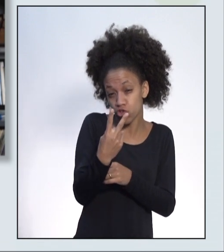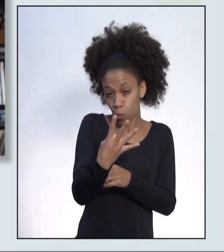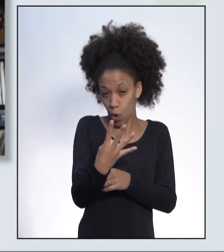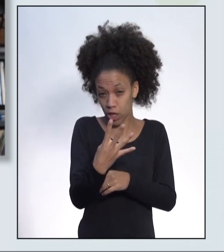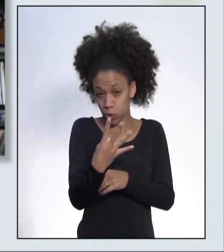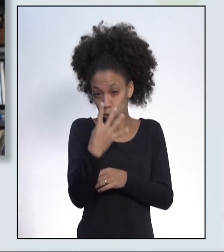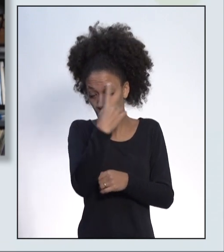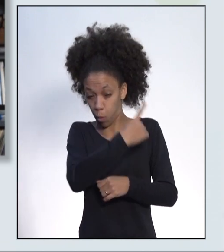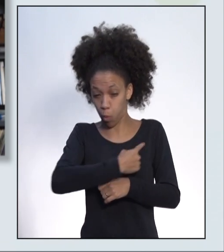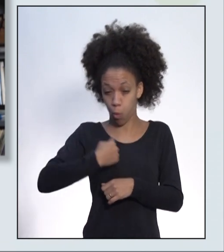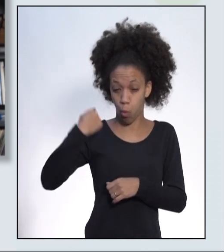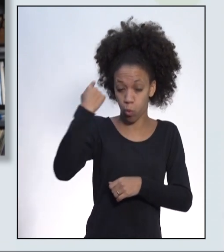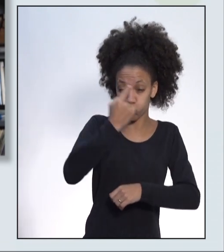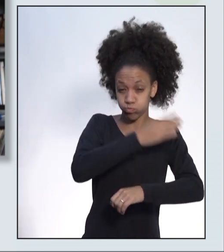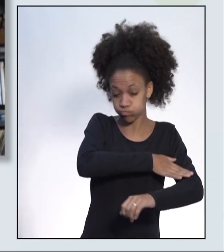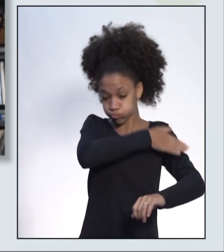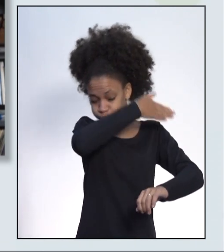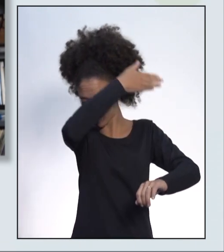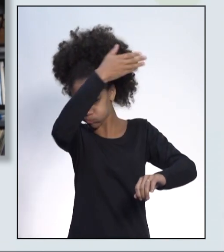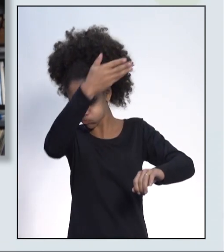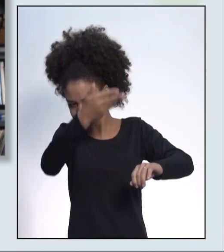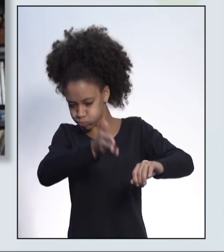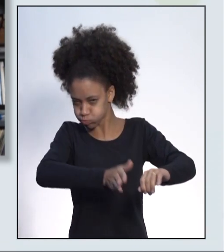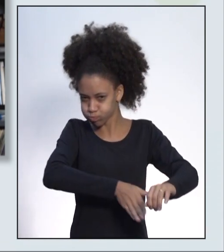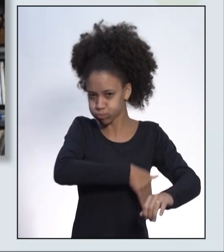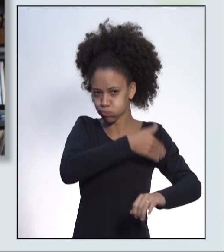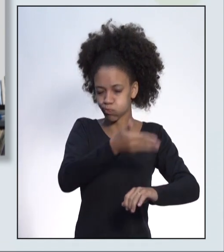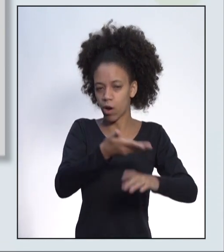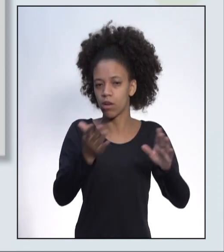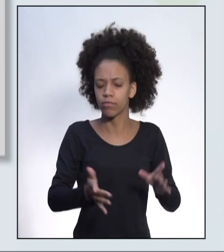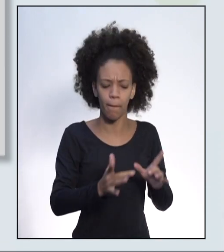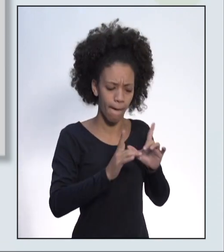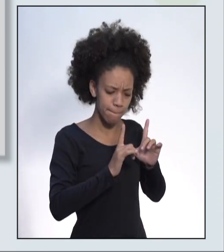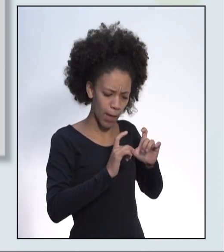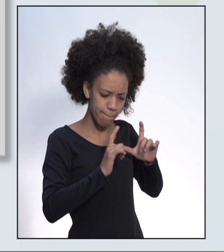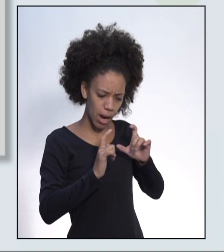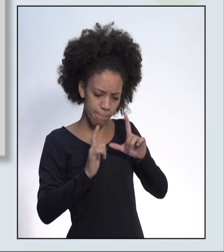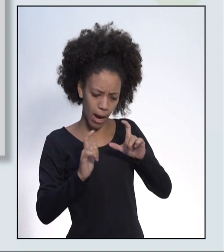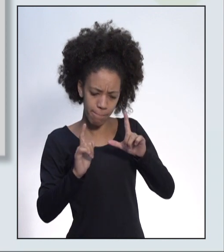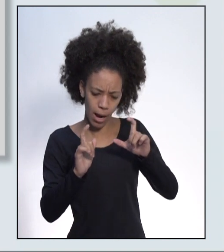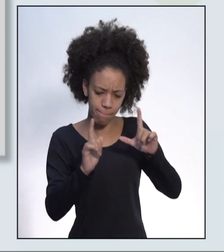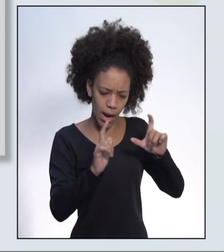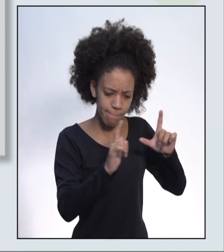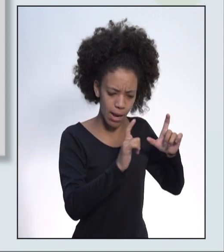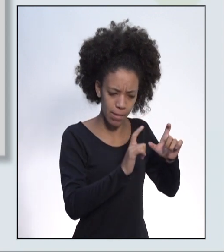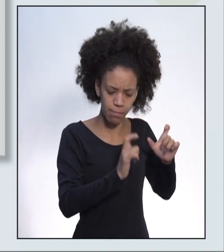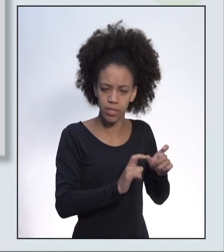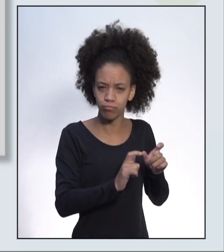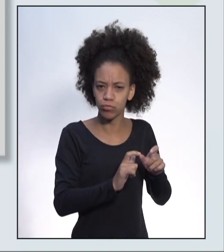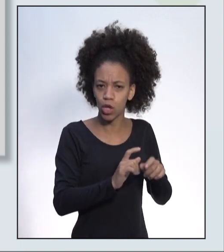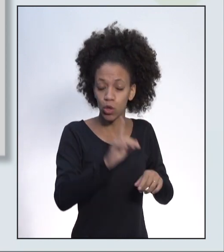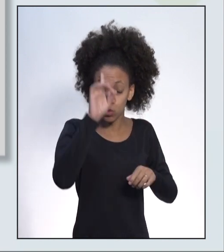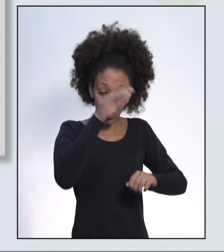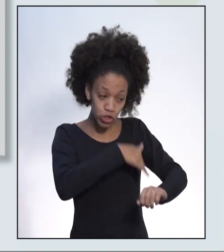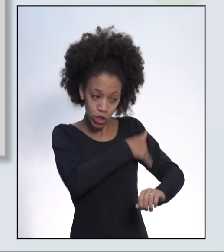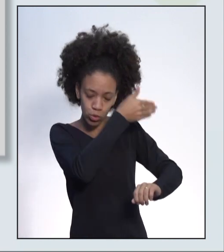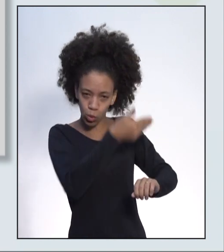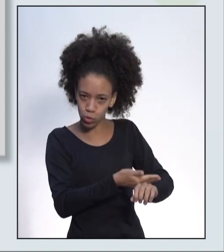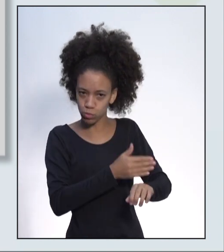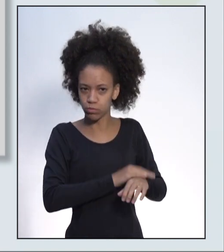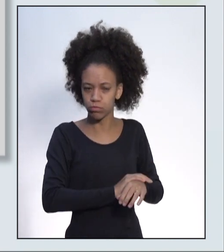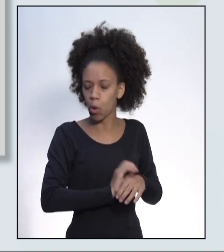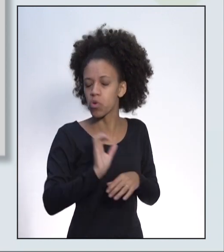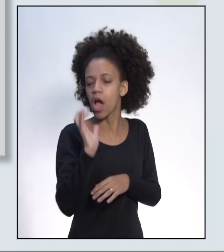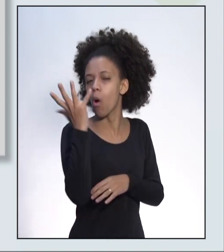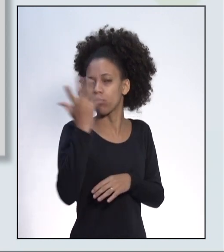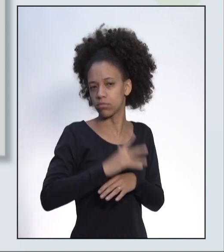uma fotoreportagem. A gente tirou fotografias de cada momento ao longo do dia do restaurante para mostrar o que acontece,